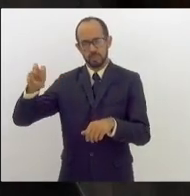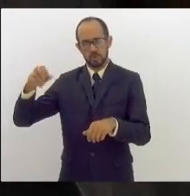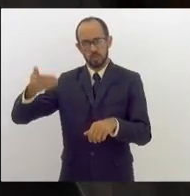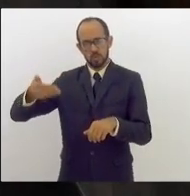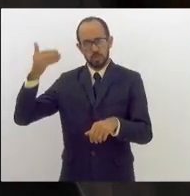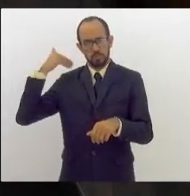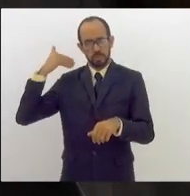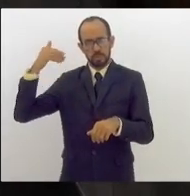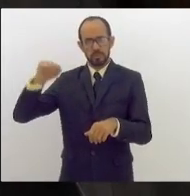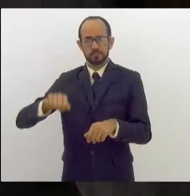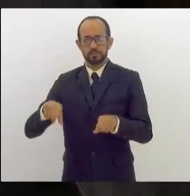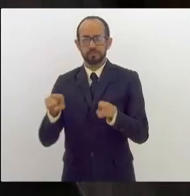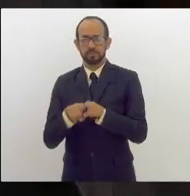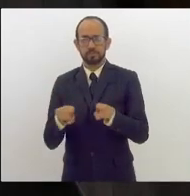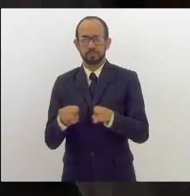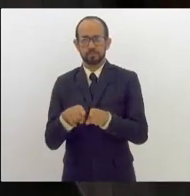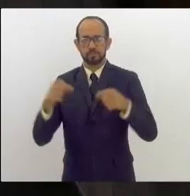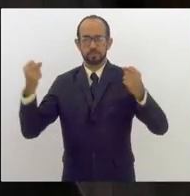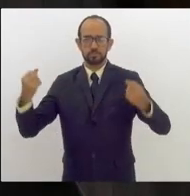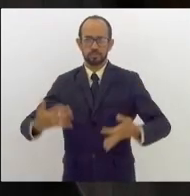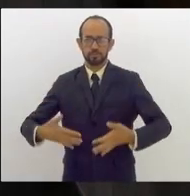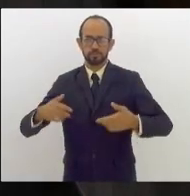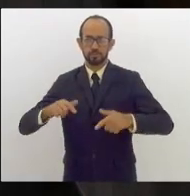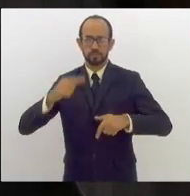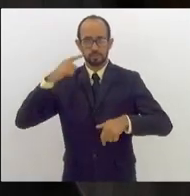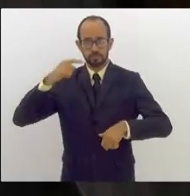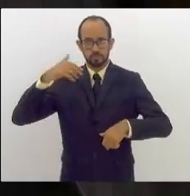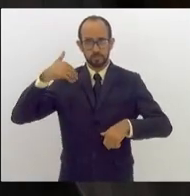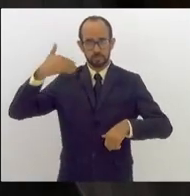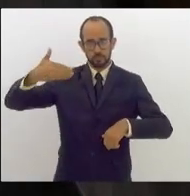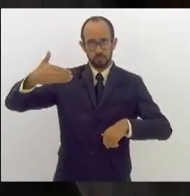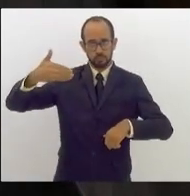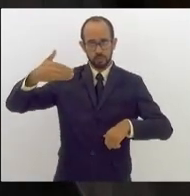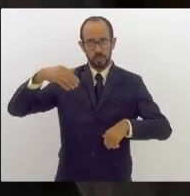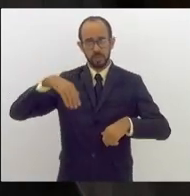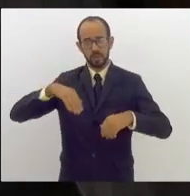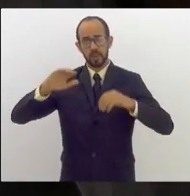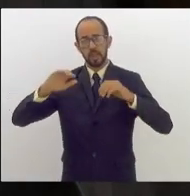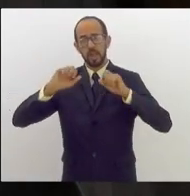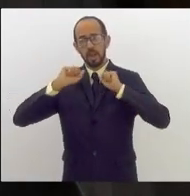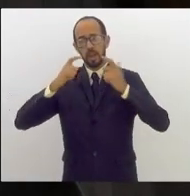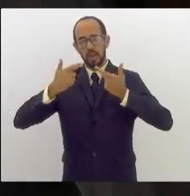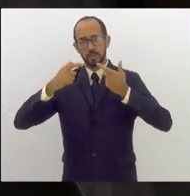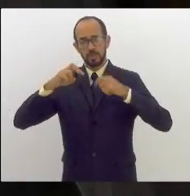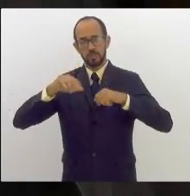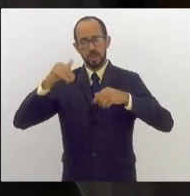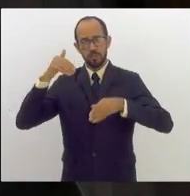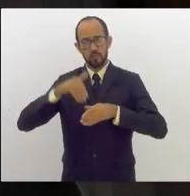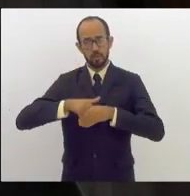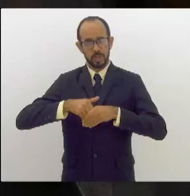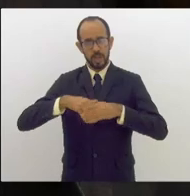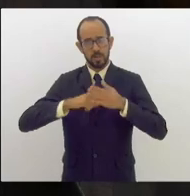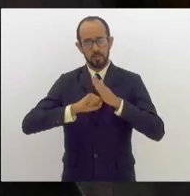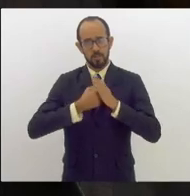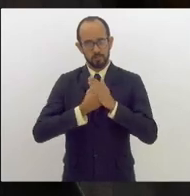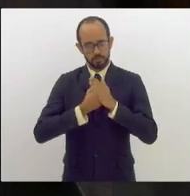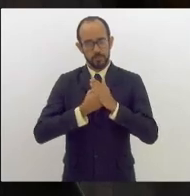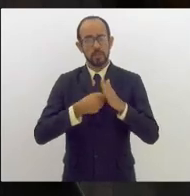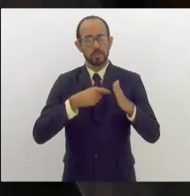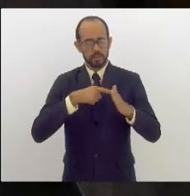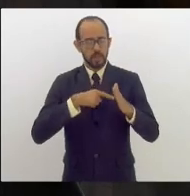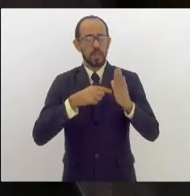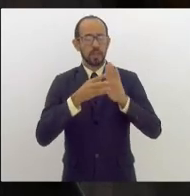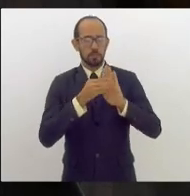faço aqui também a menção que na semana próxima a casa deve apreciar vetos e está na pauta de vetos